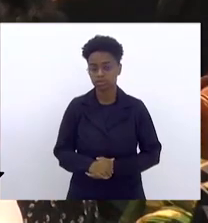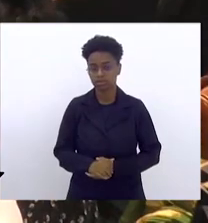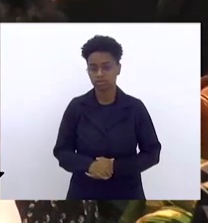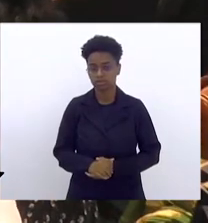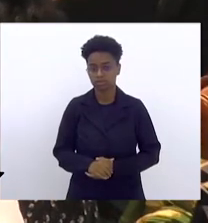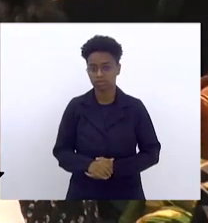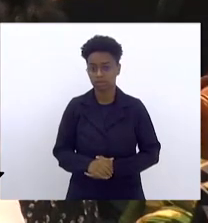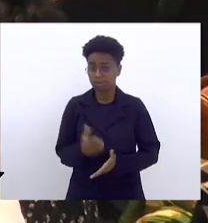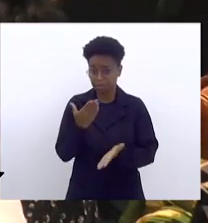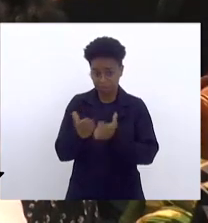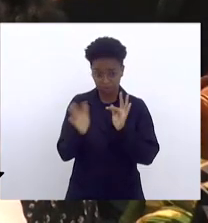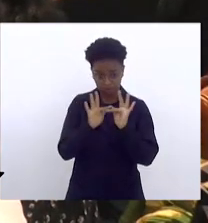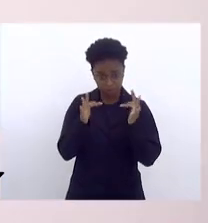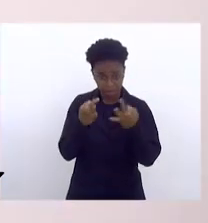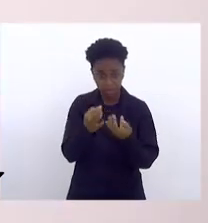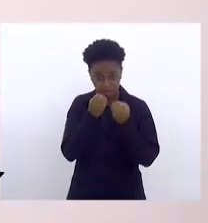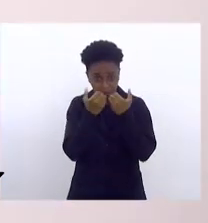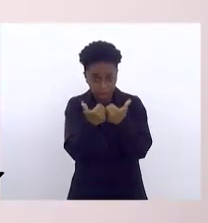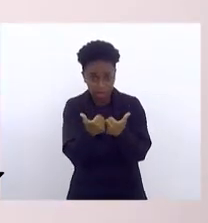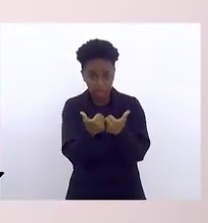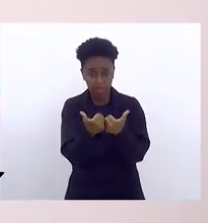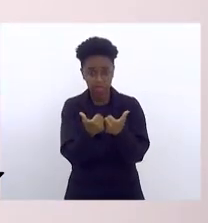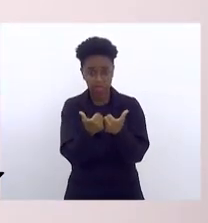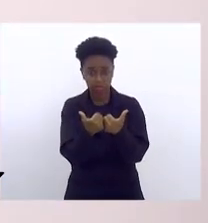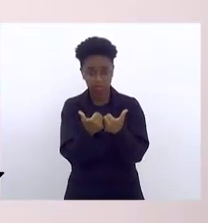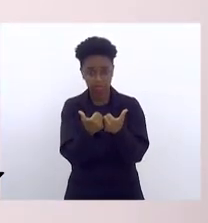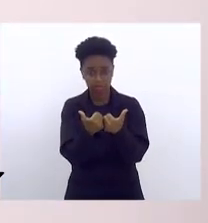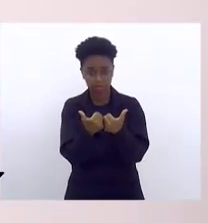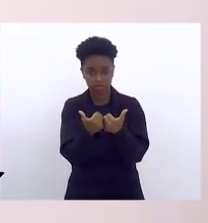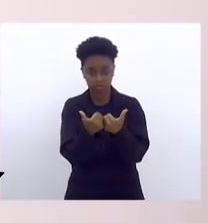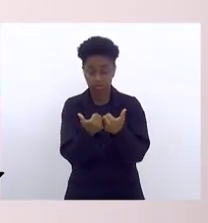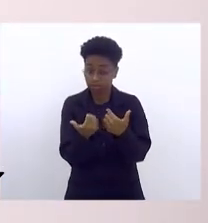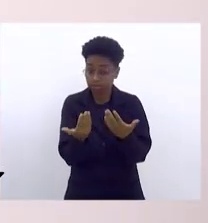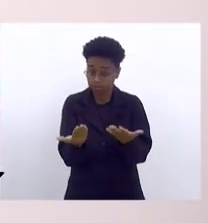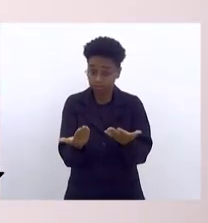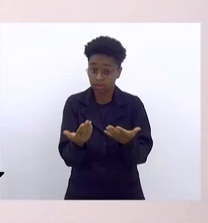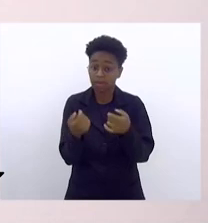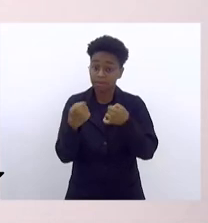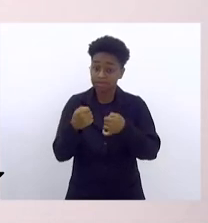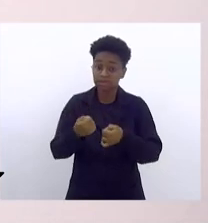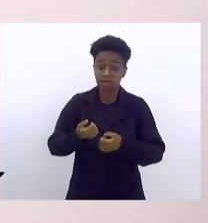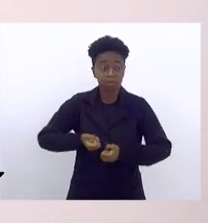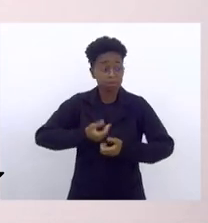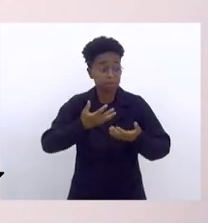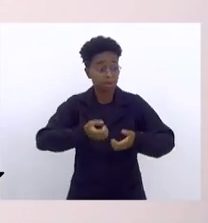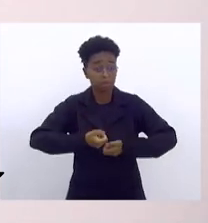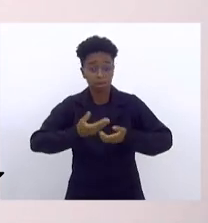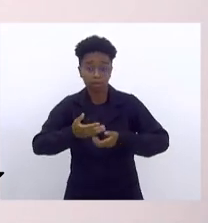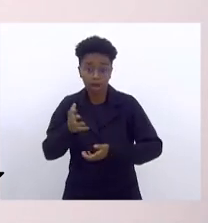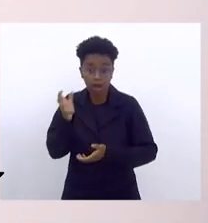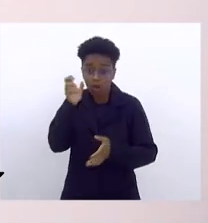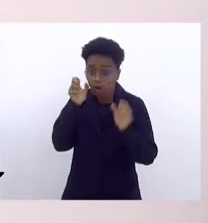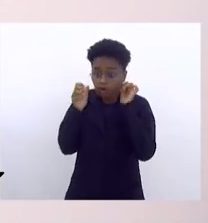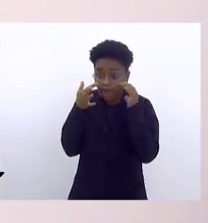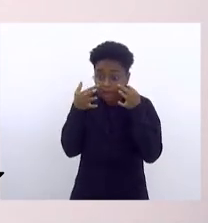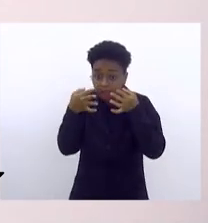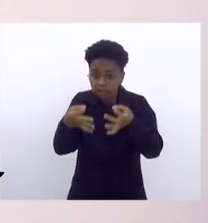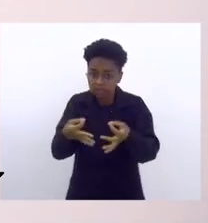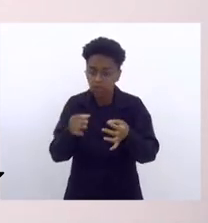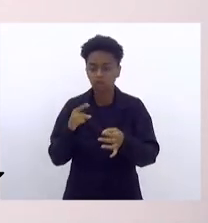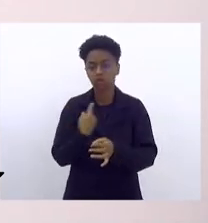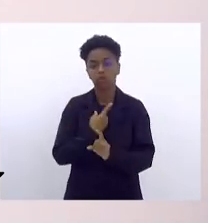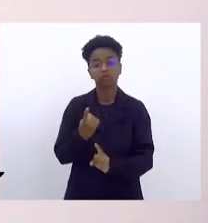perdeu alguém está tudo bem e aí é colher os depoimentos e aí a gente